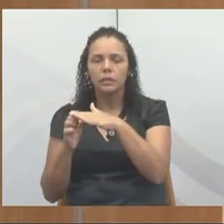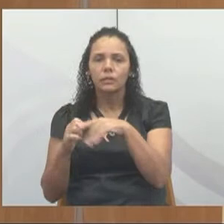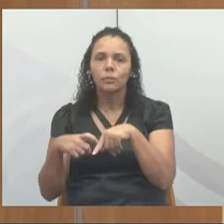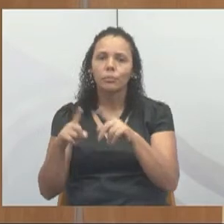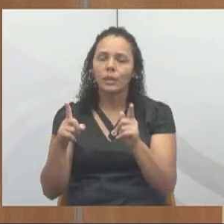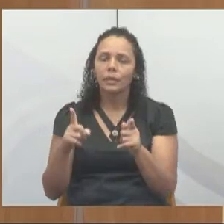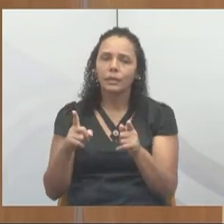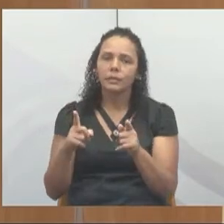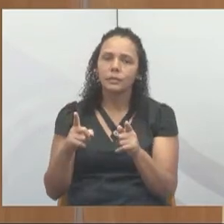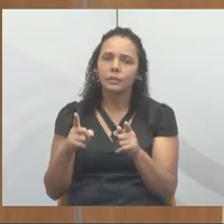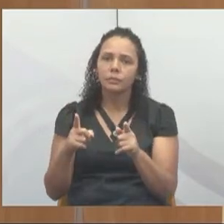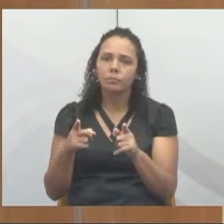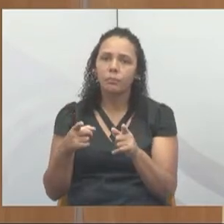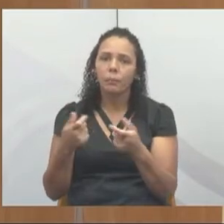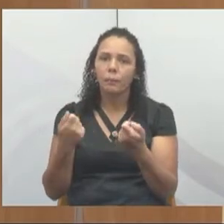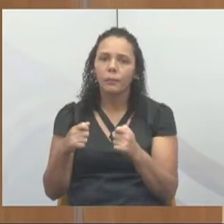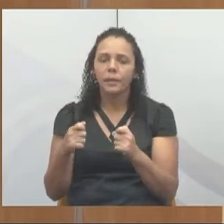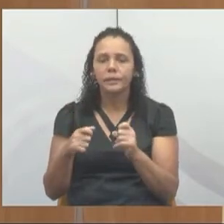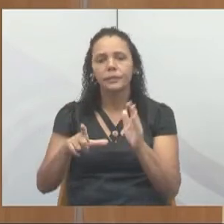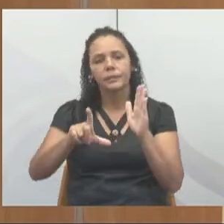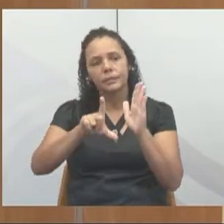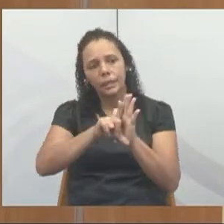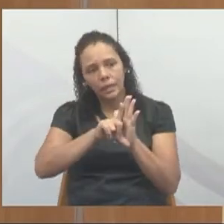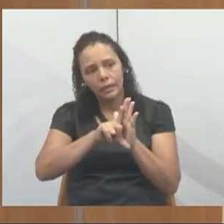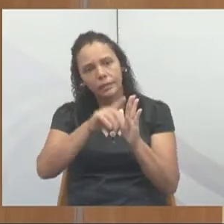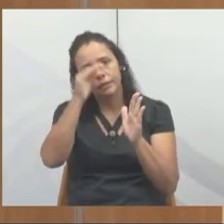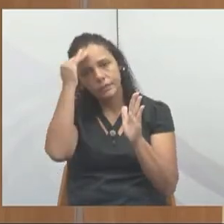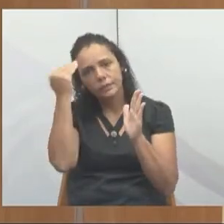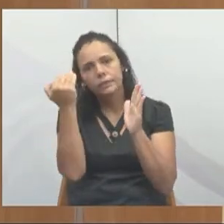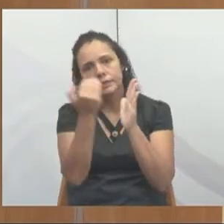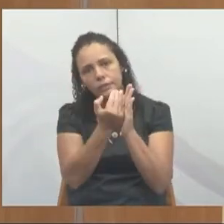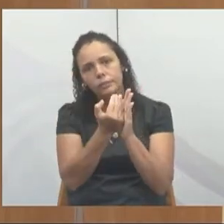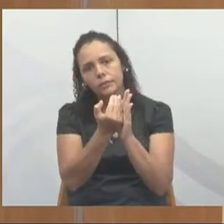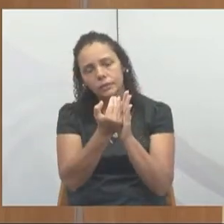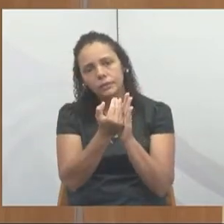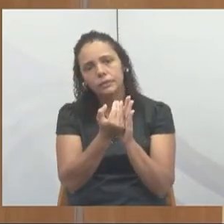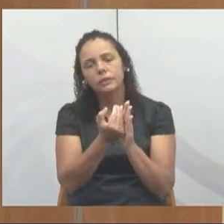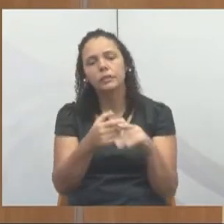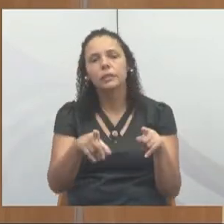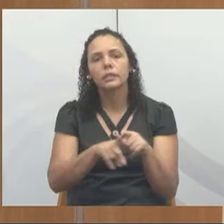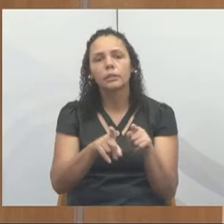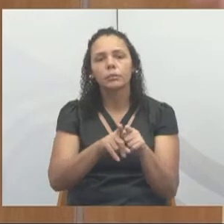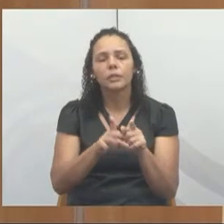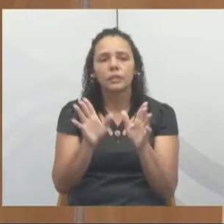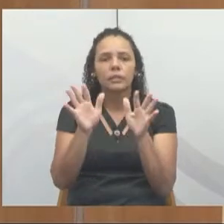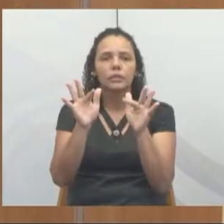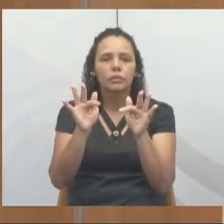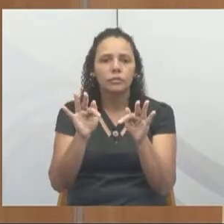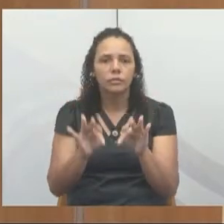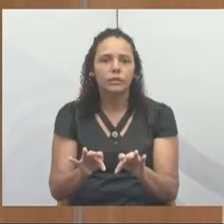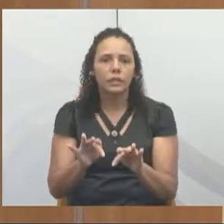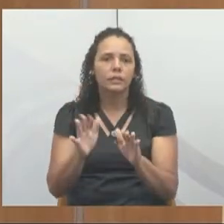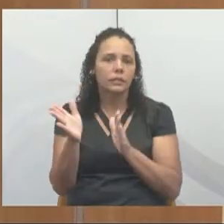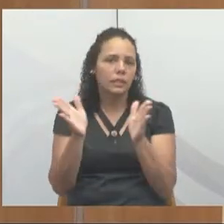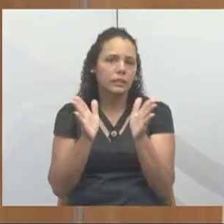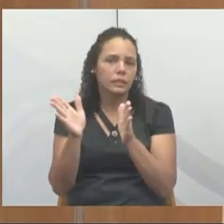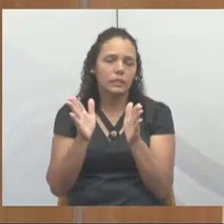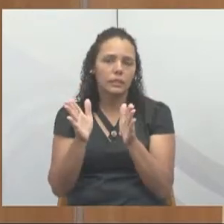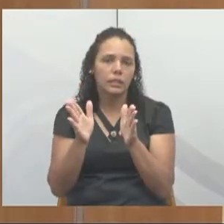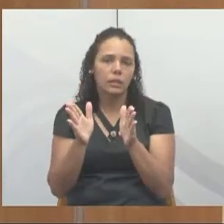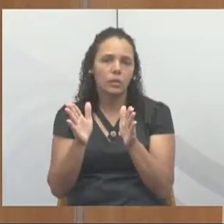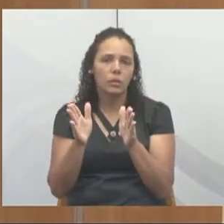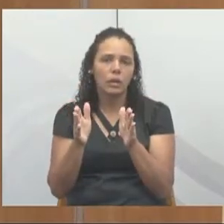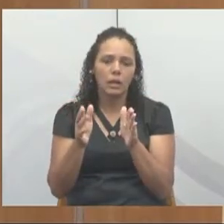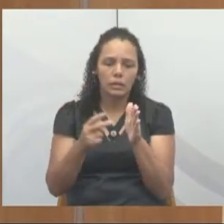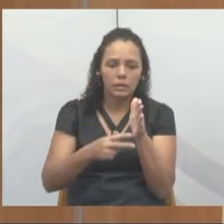isso demanda tempo, mas é questão legal, precisa ser cumprido. Na sequência, finalizado toda a primeira licitação, a gente